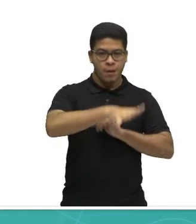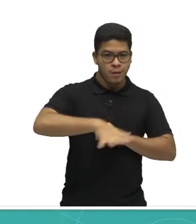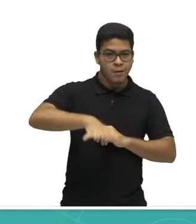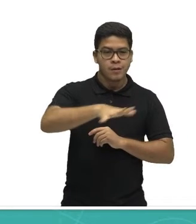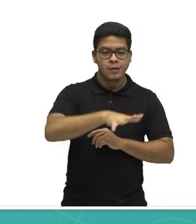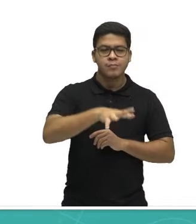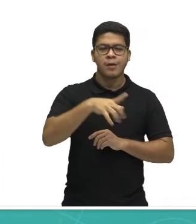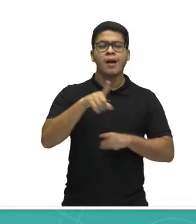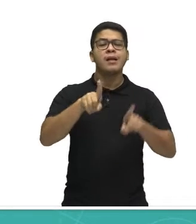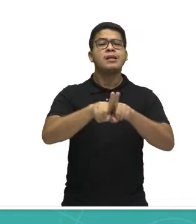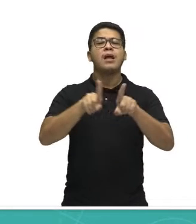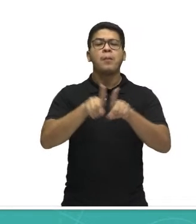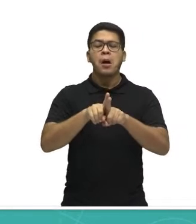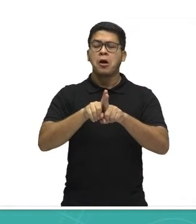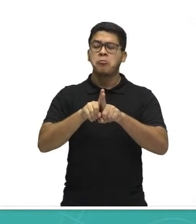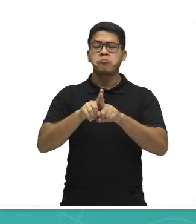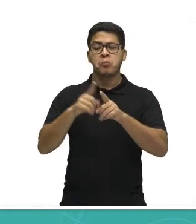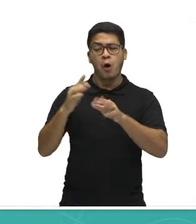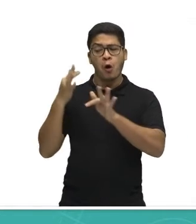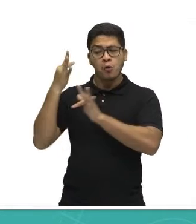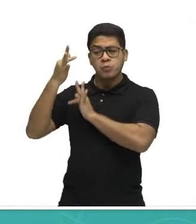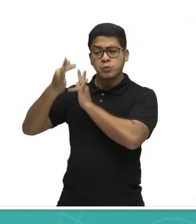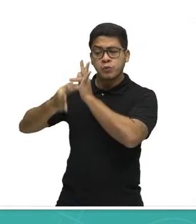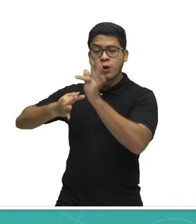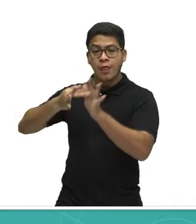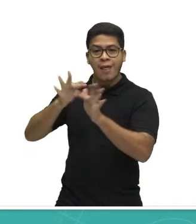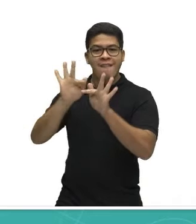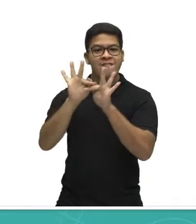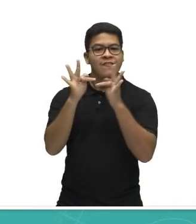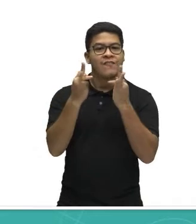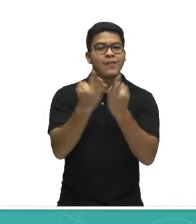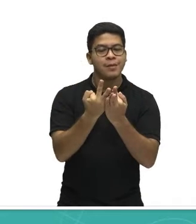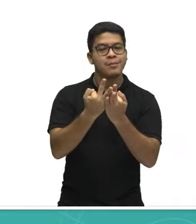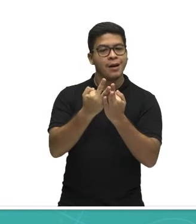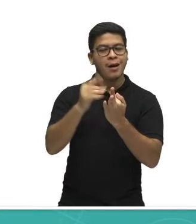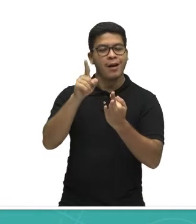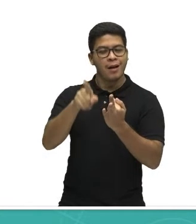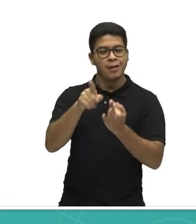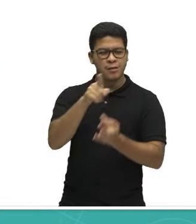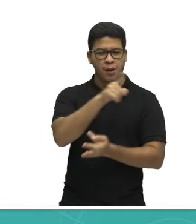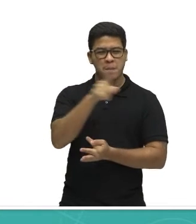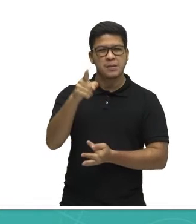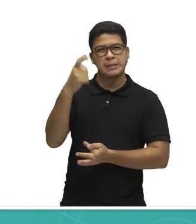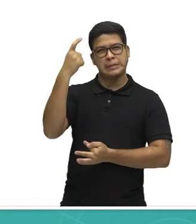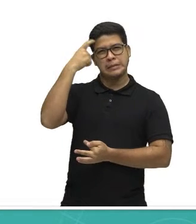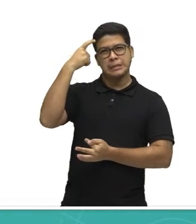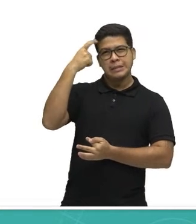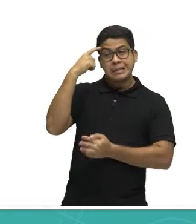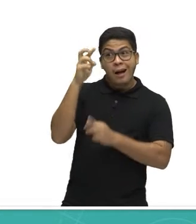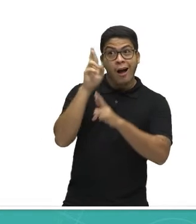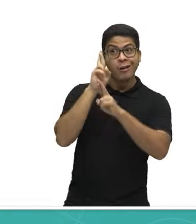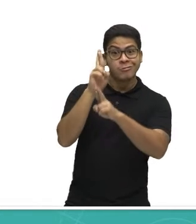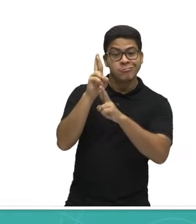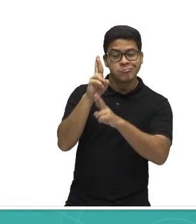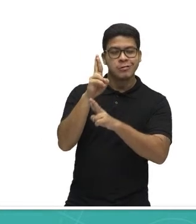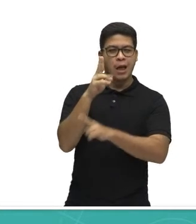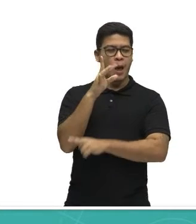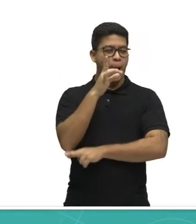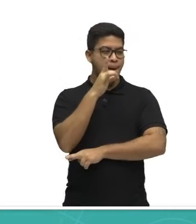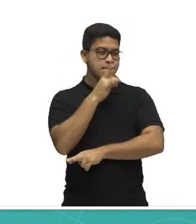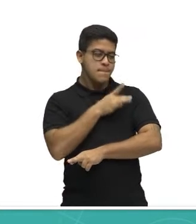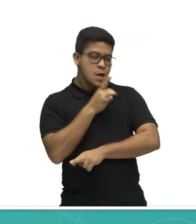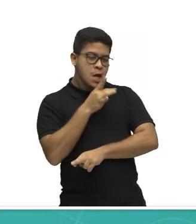geração. Como eu falei para vocês, essas superstições que vocês têm, medo de